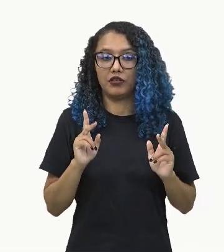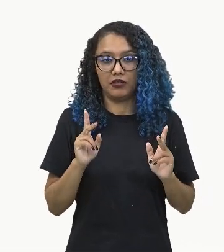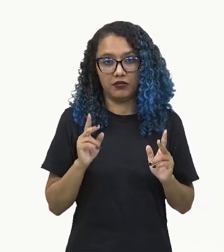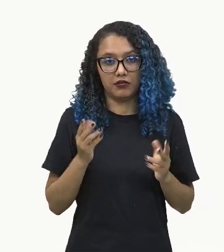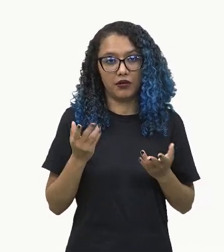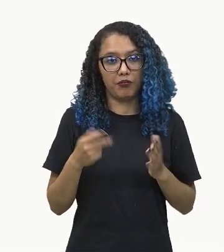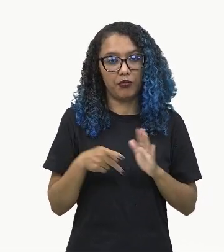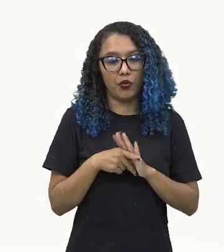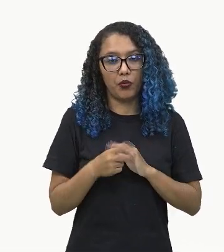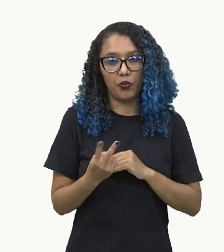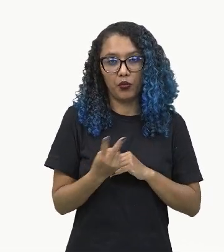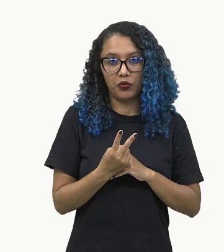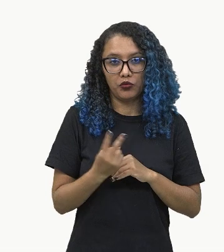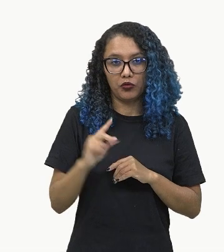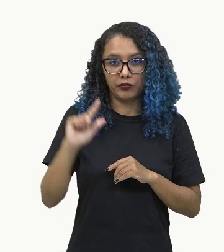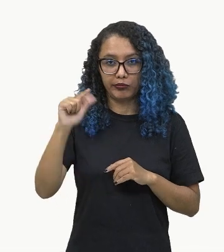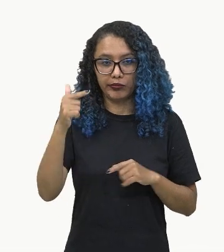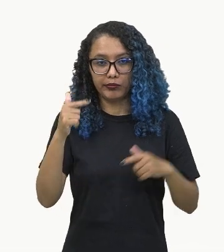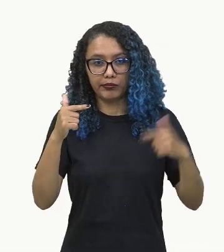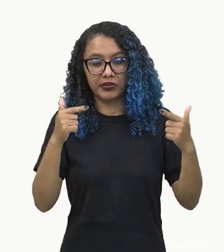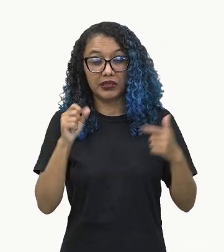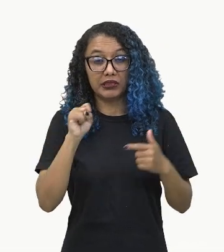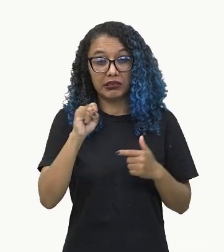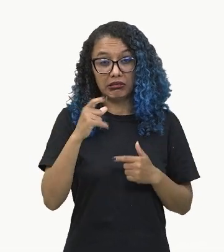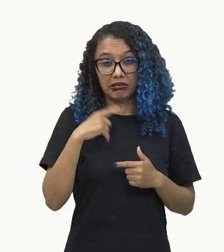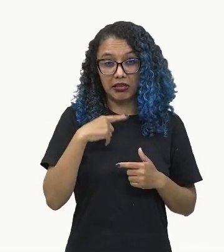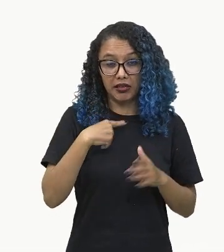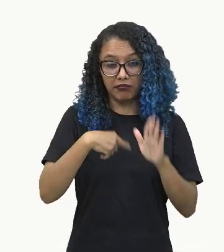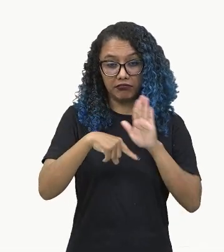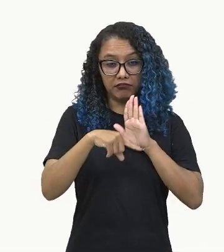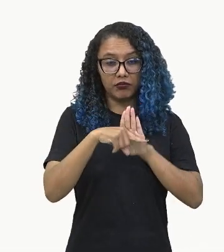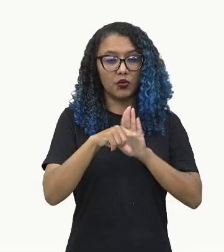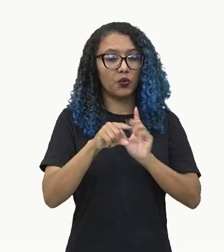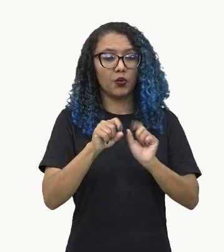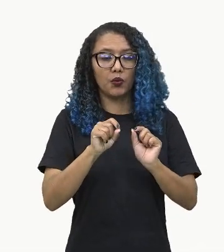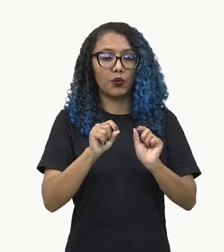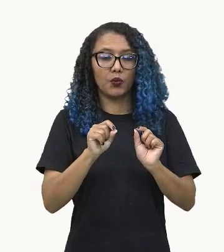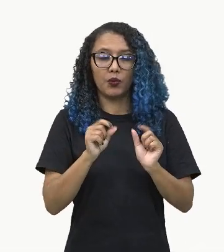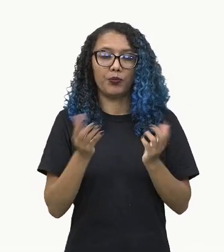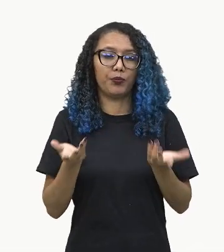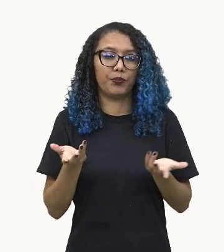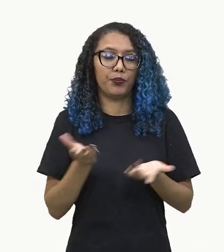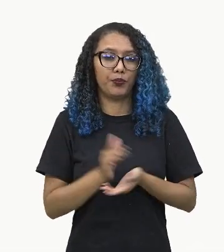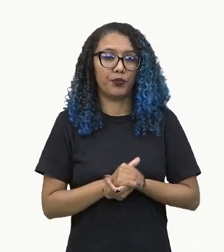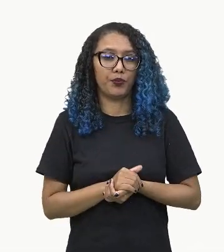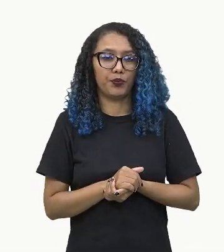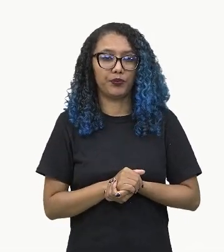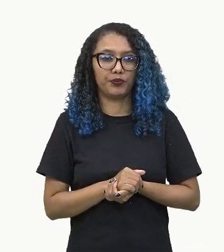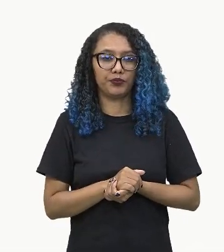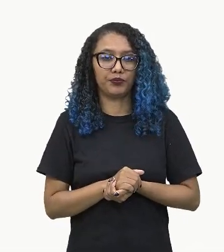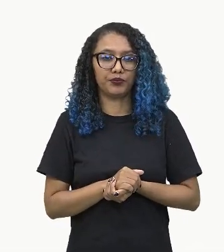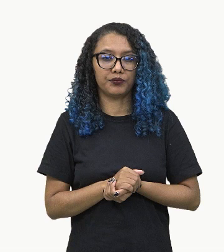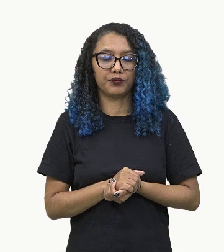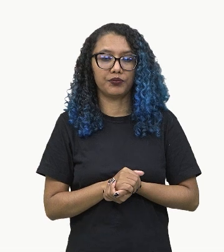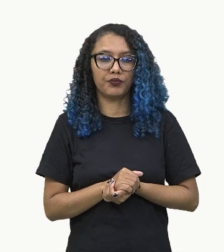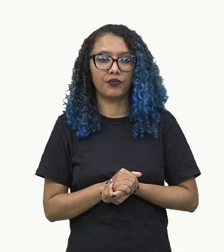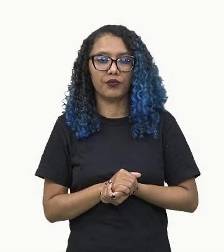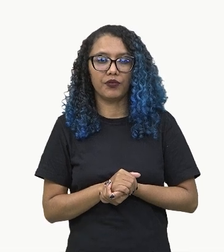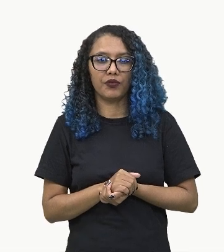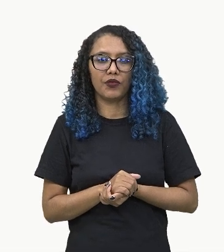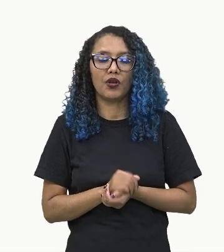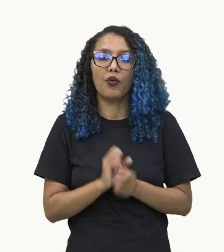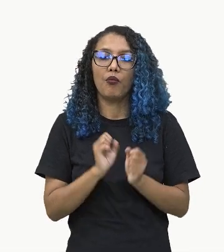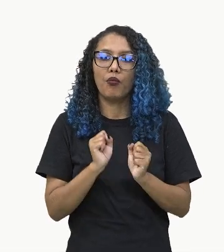E sempre que a gente tem aí a diferença de dois quadrados, a gente pode fazer